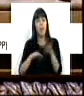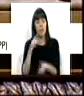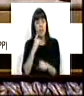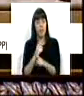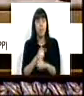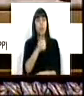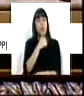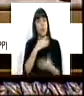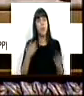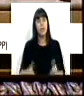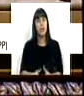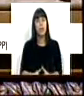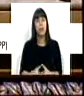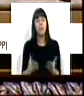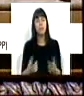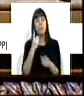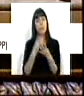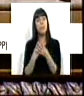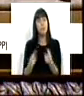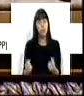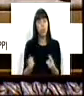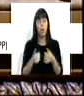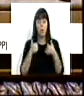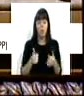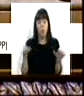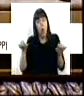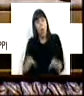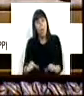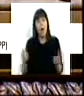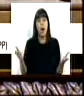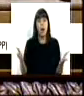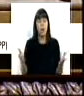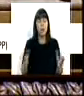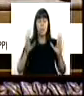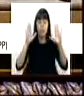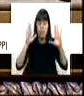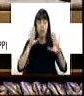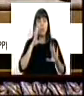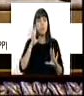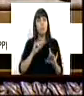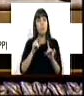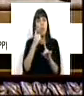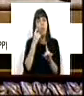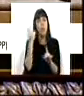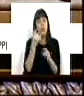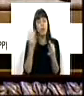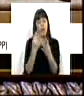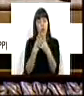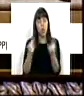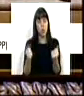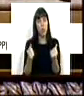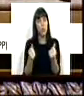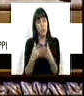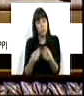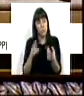a mesma decisão, e portanto uma solução boa ou má, mas que procurou uma solução, que